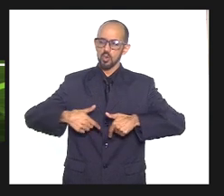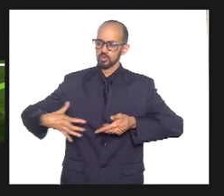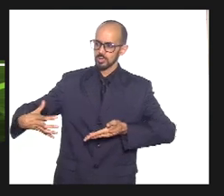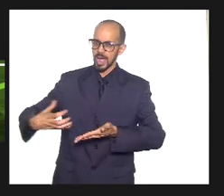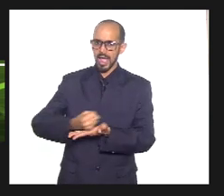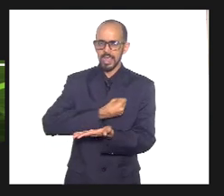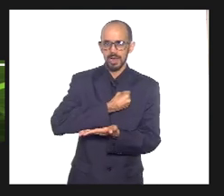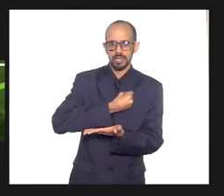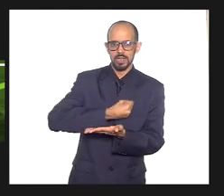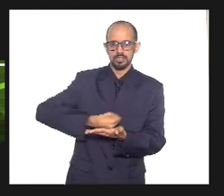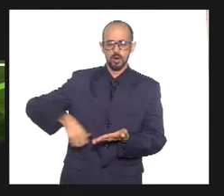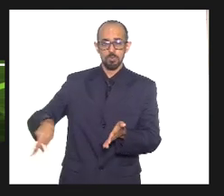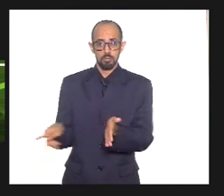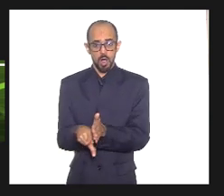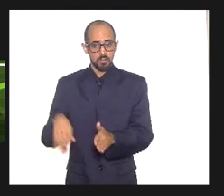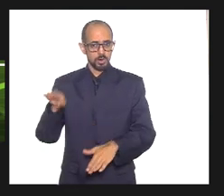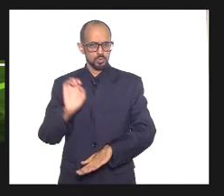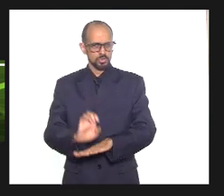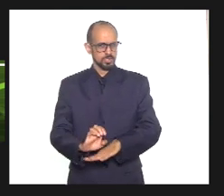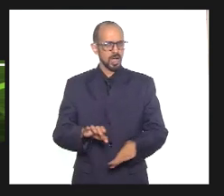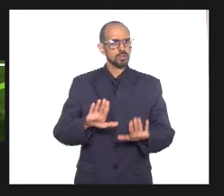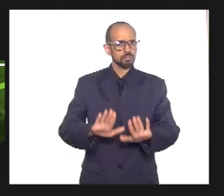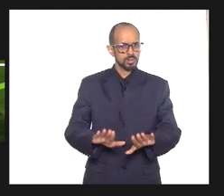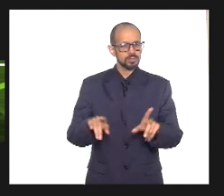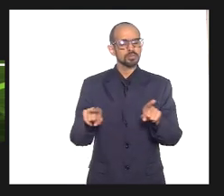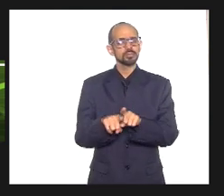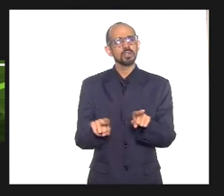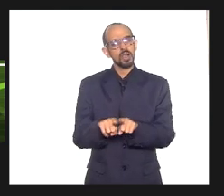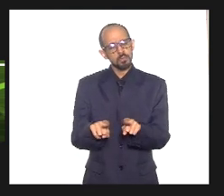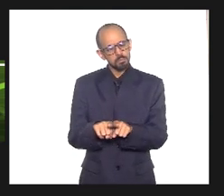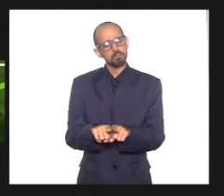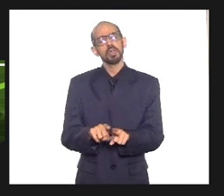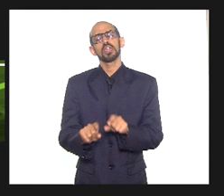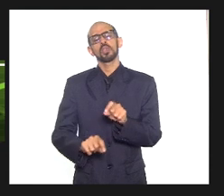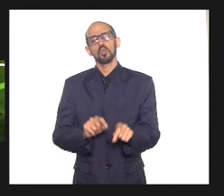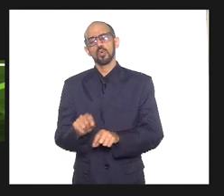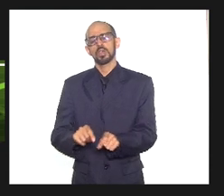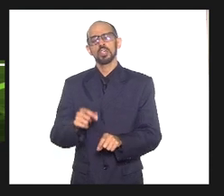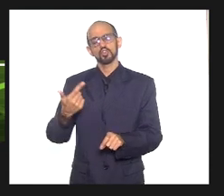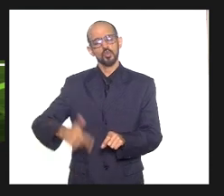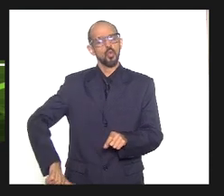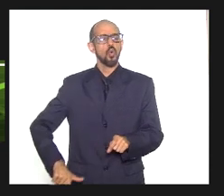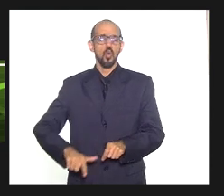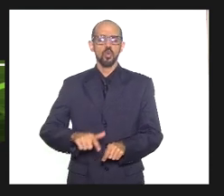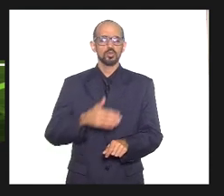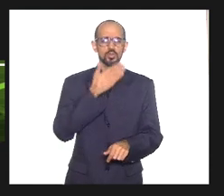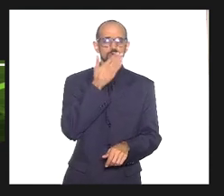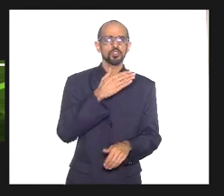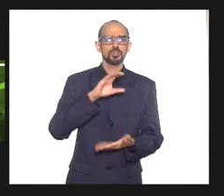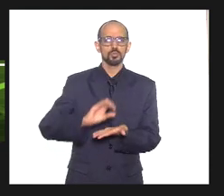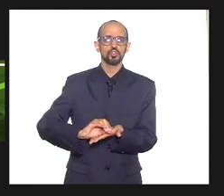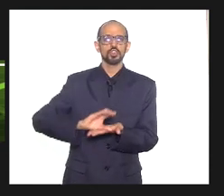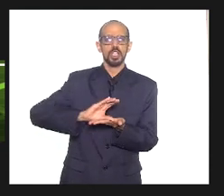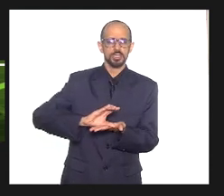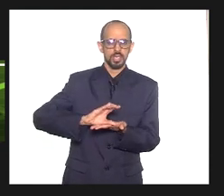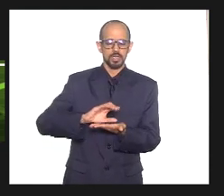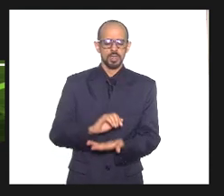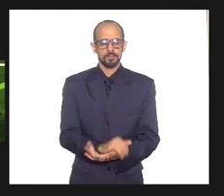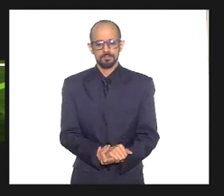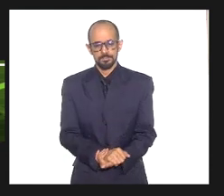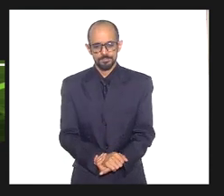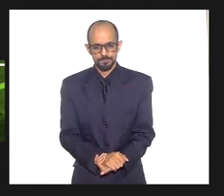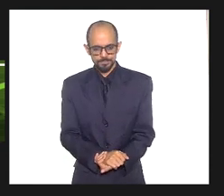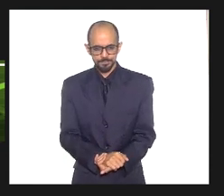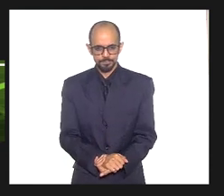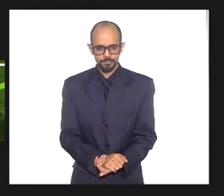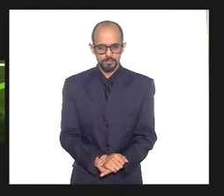enfim, e não só da arrecadação tributária, mas também de outras fontes de receitas. Aqui, as